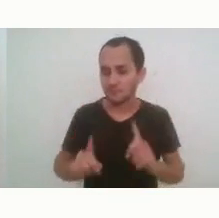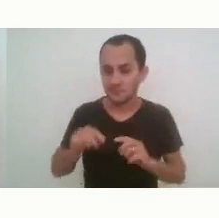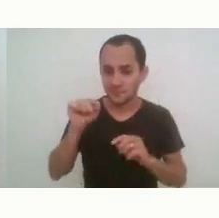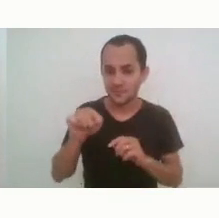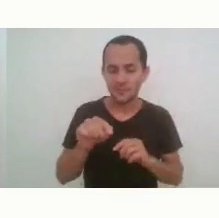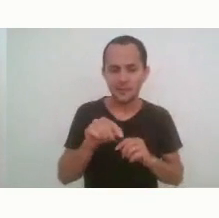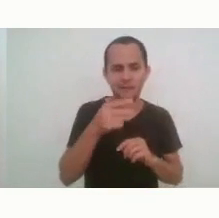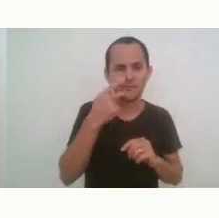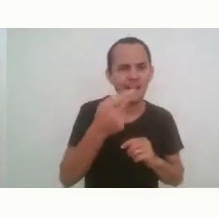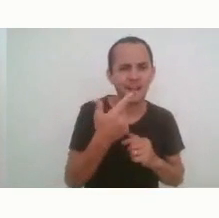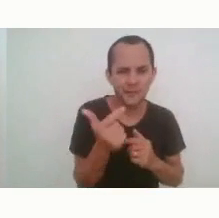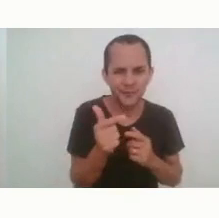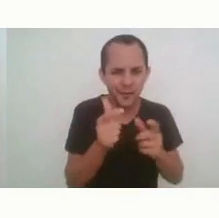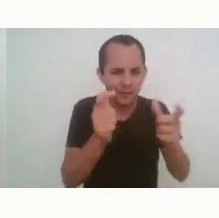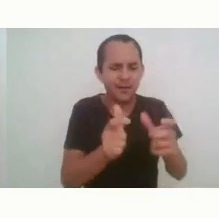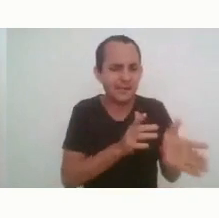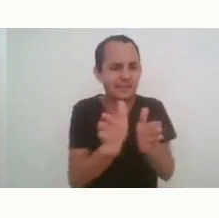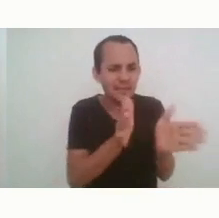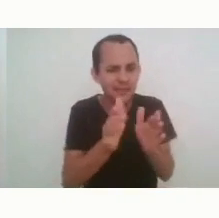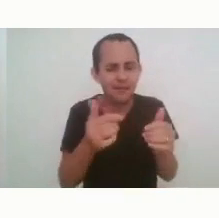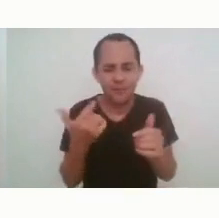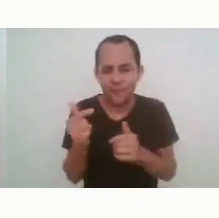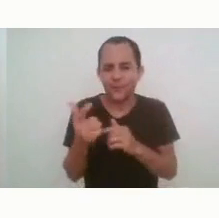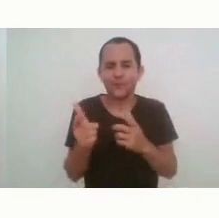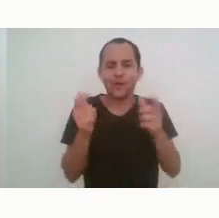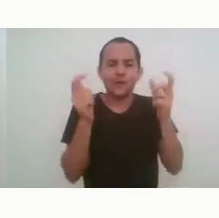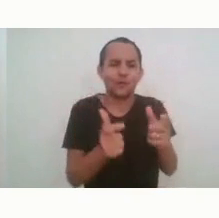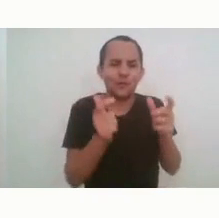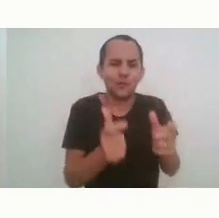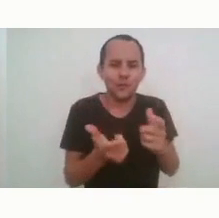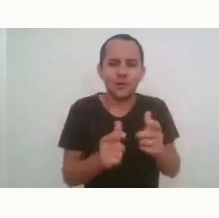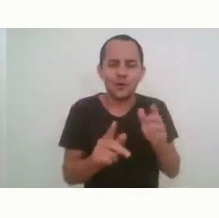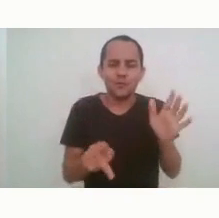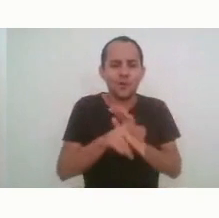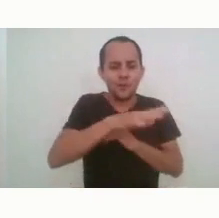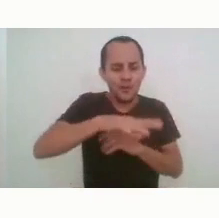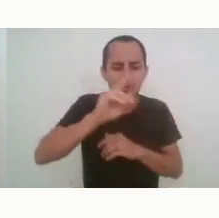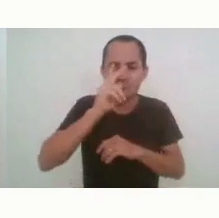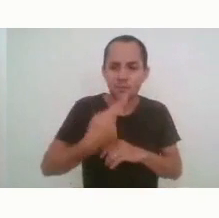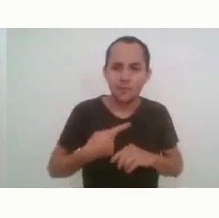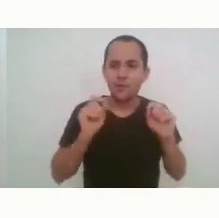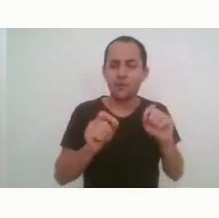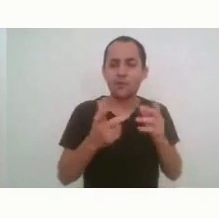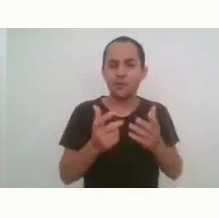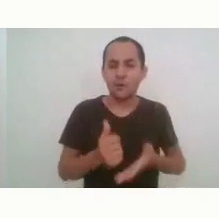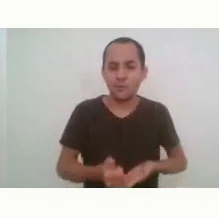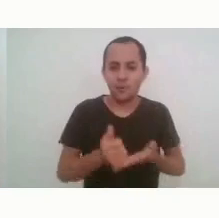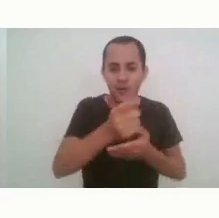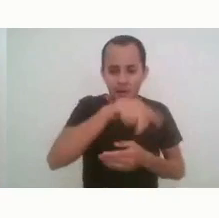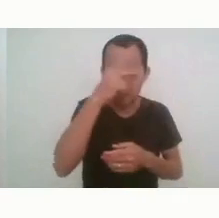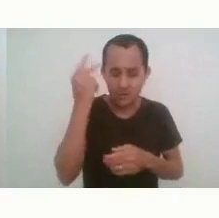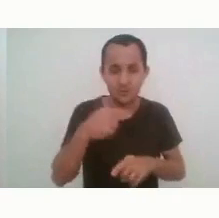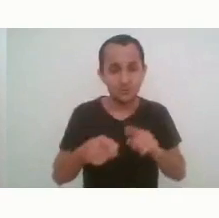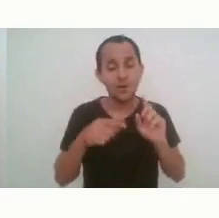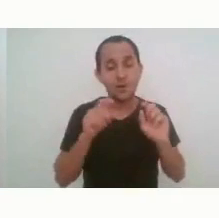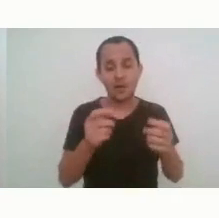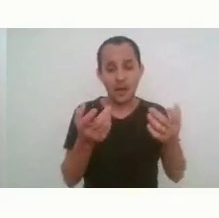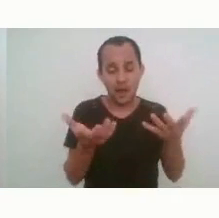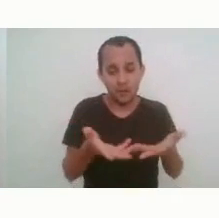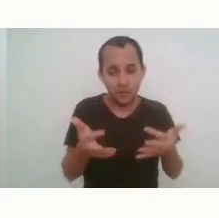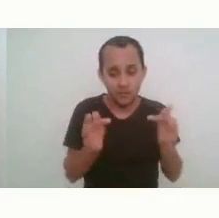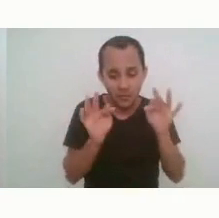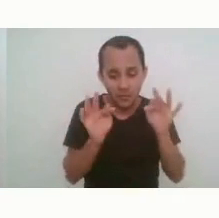espaço acessível, eu não tenho um espaço humano que possa acolher essas pessoas. Então, só terminando, Luiz, eu